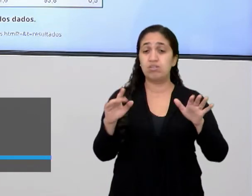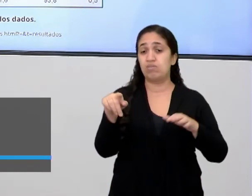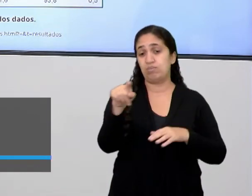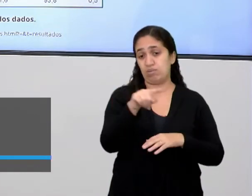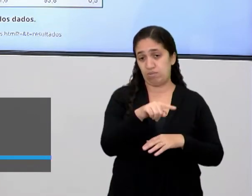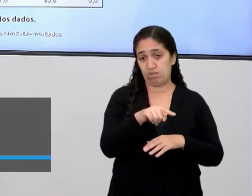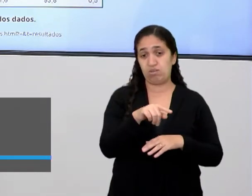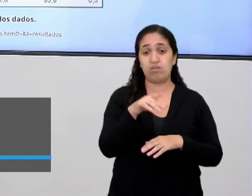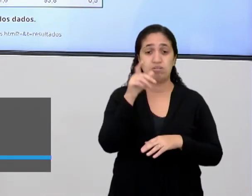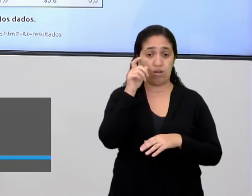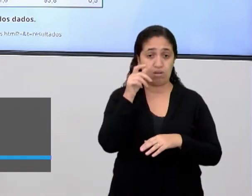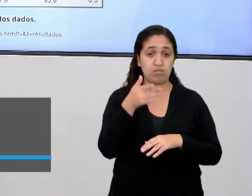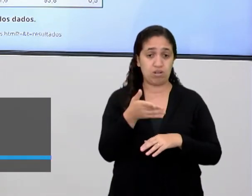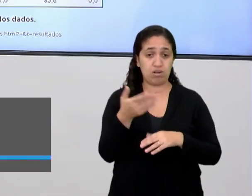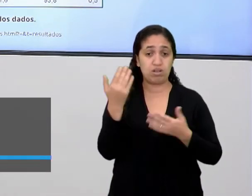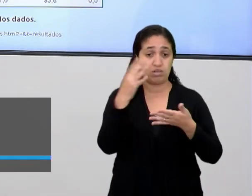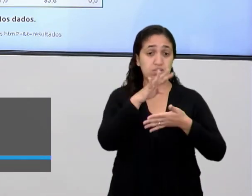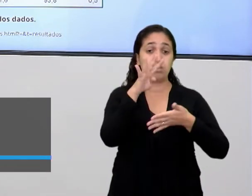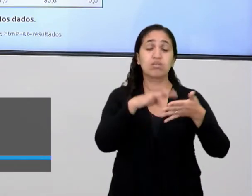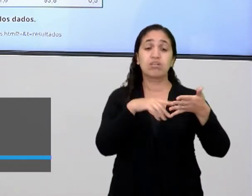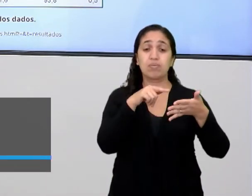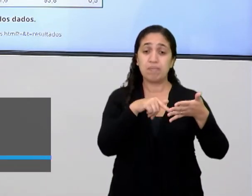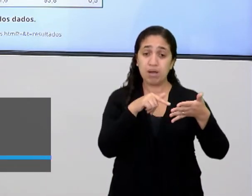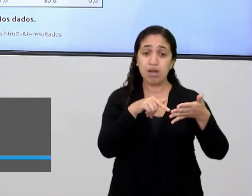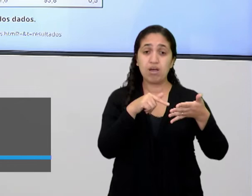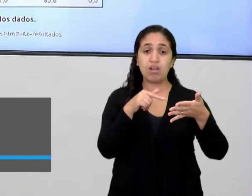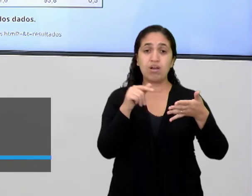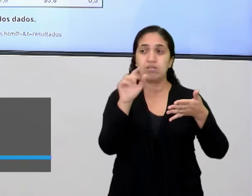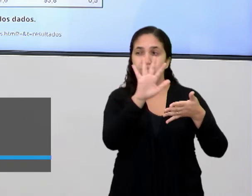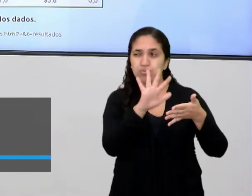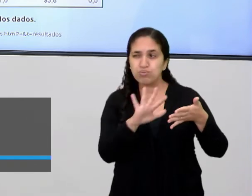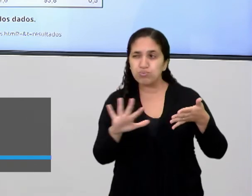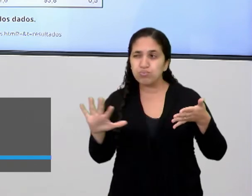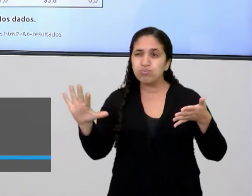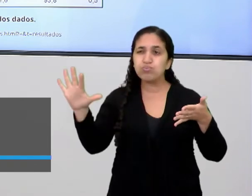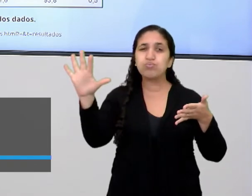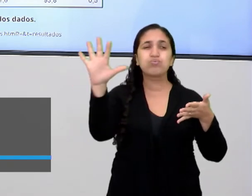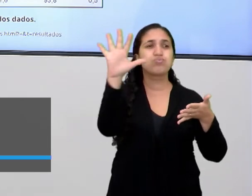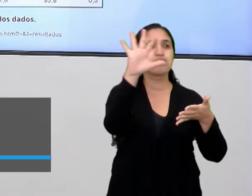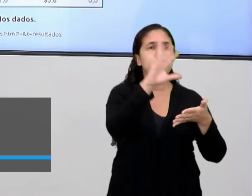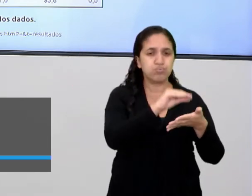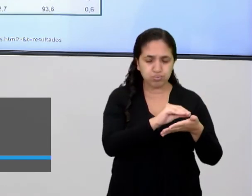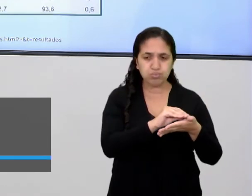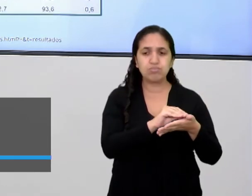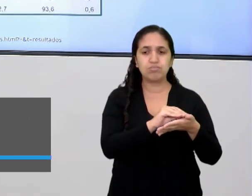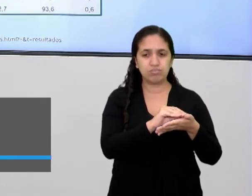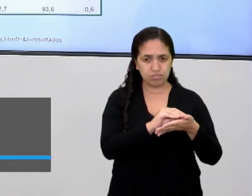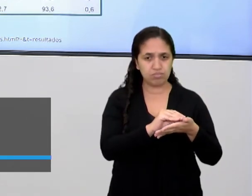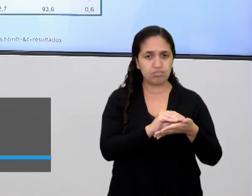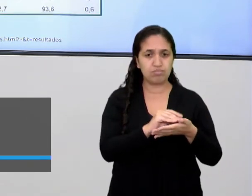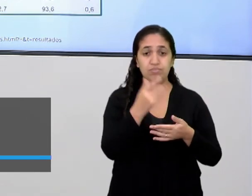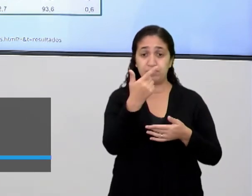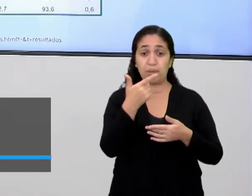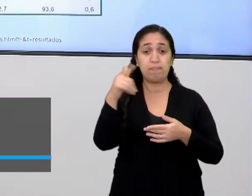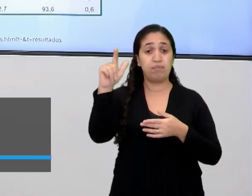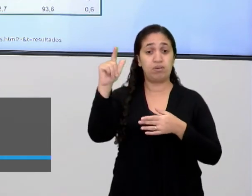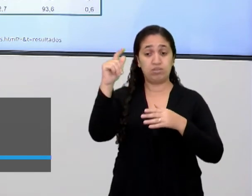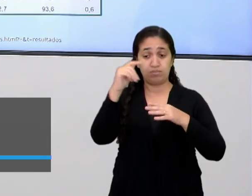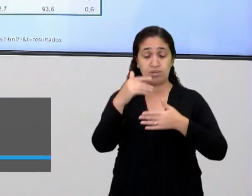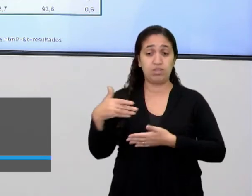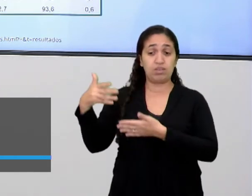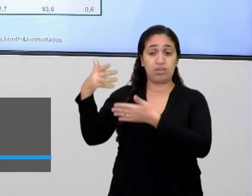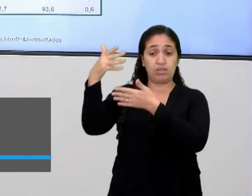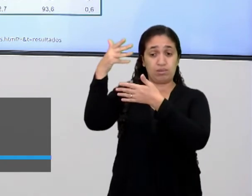vocês. Essa tabela aí, ela faz o quê? Ela é abrangente, né? Ela discorre de forma mais ampla. A próxima tabela, ela